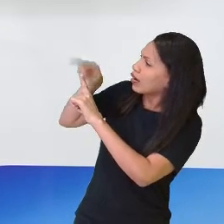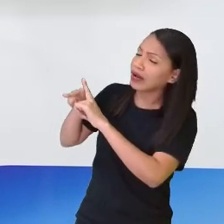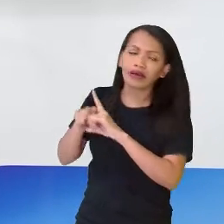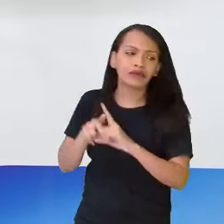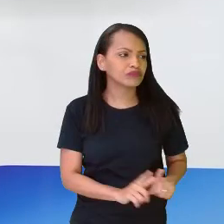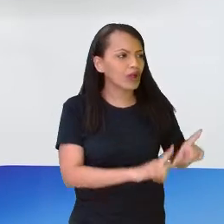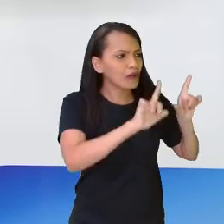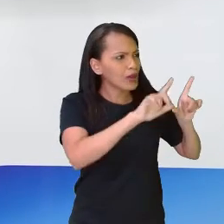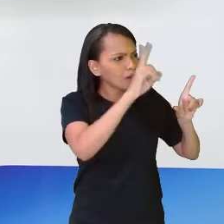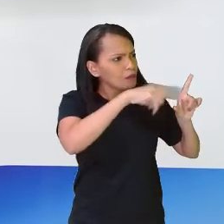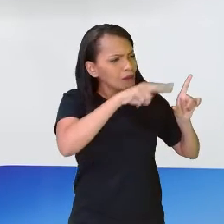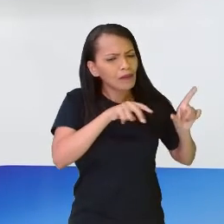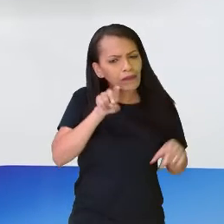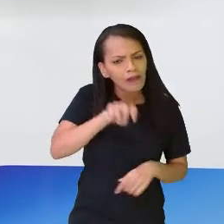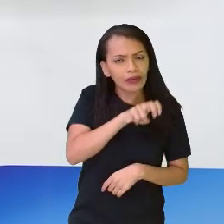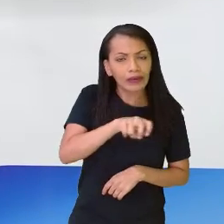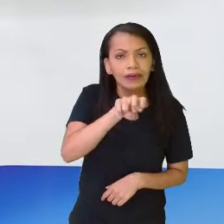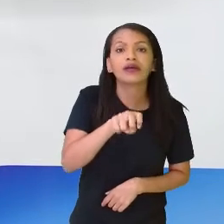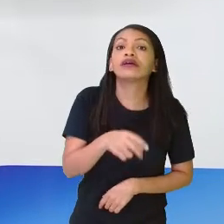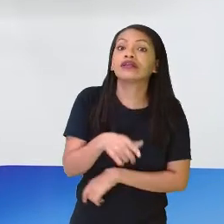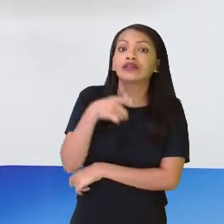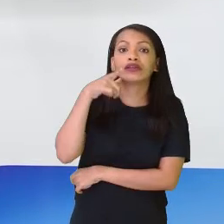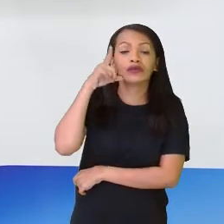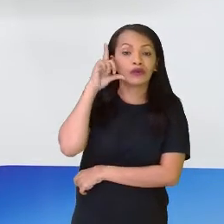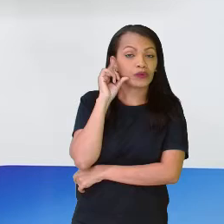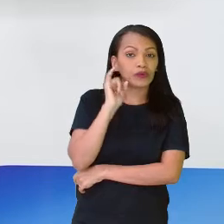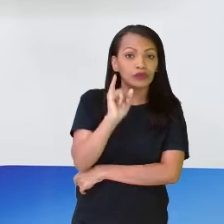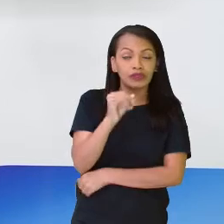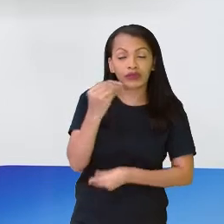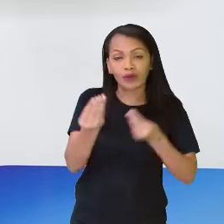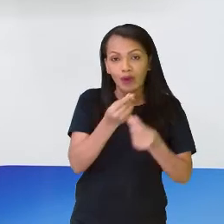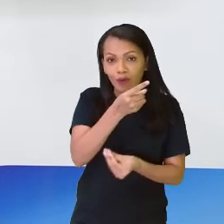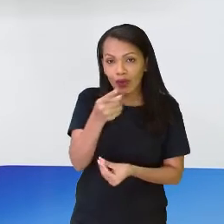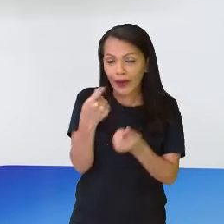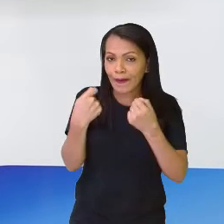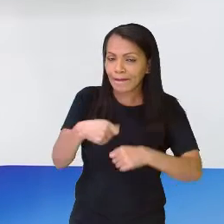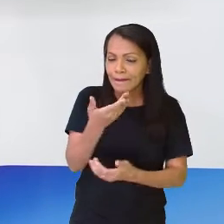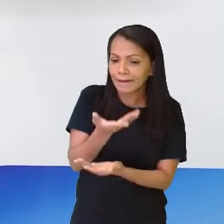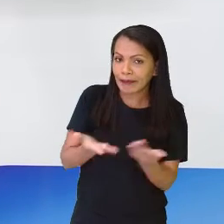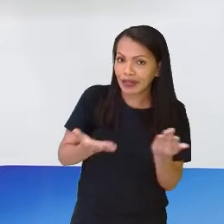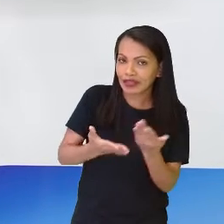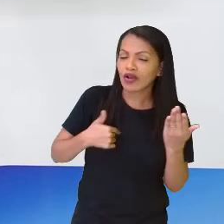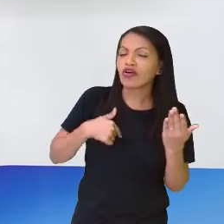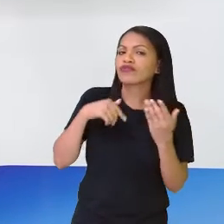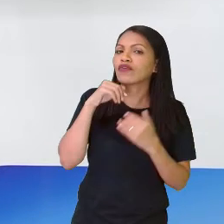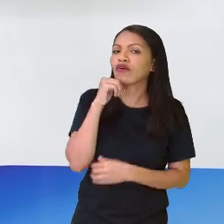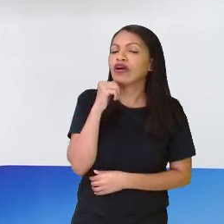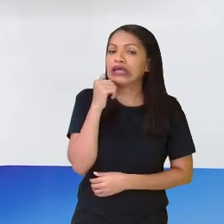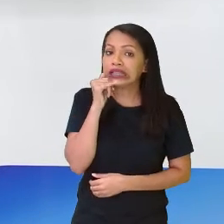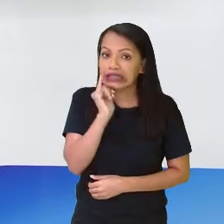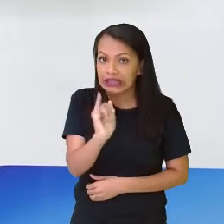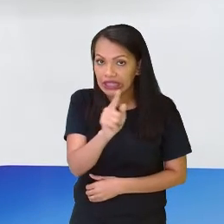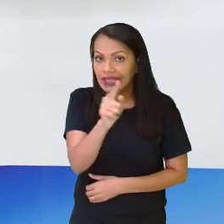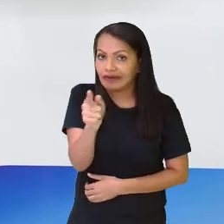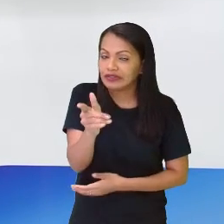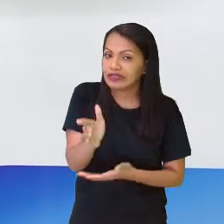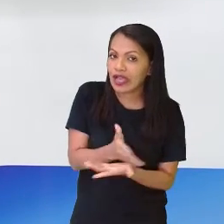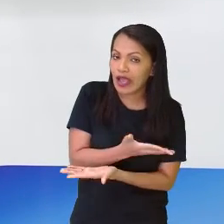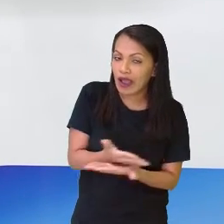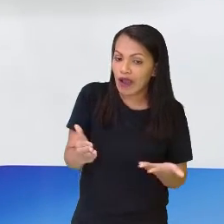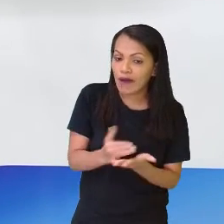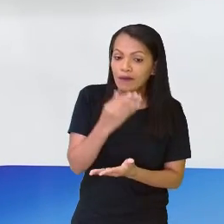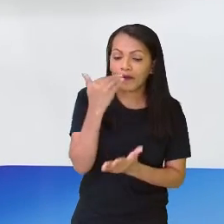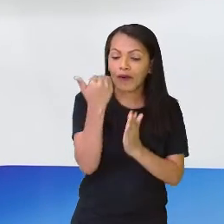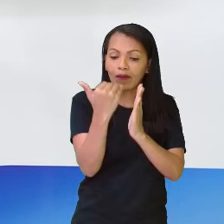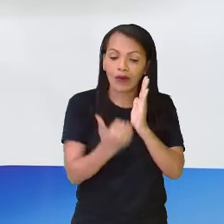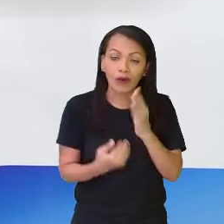é muito bom. E ontem eu dei algumas razões para você ler. Se você perdeu, eu vou repetir aqui alguns tópicos de